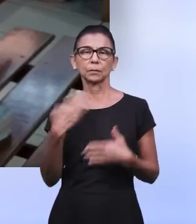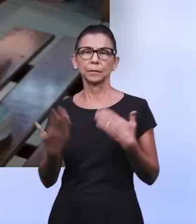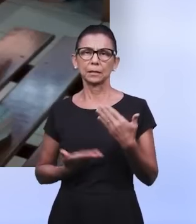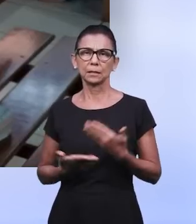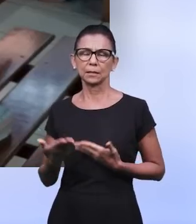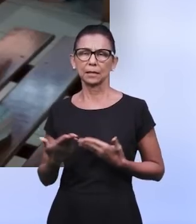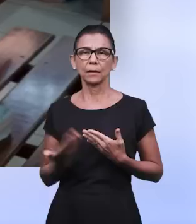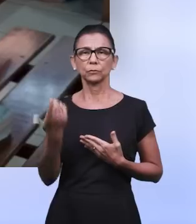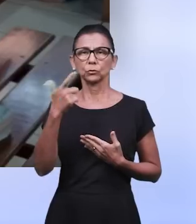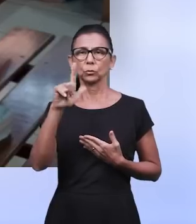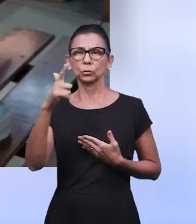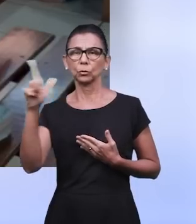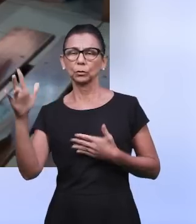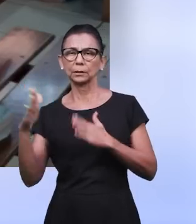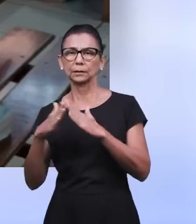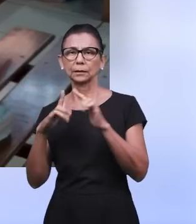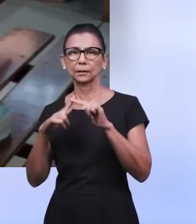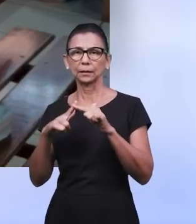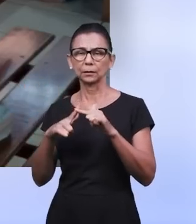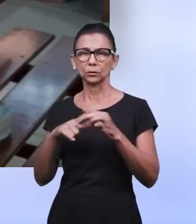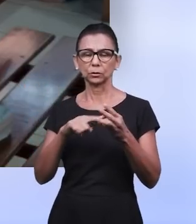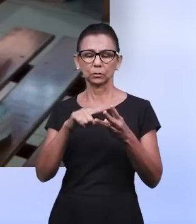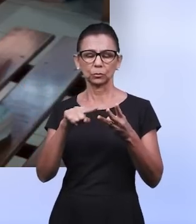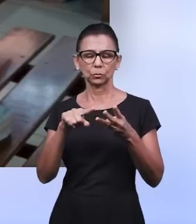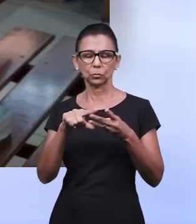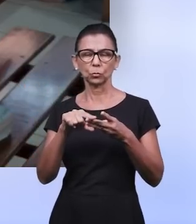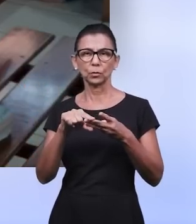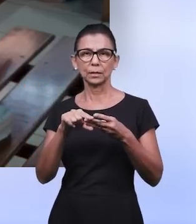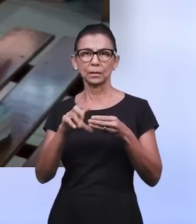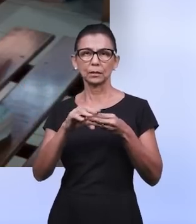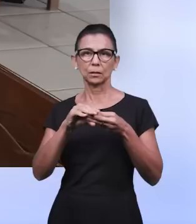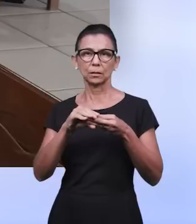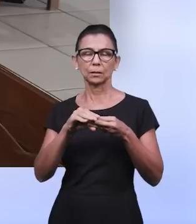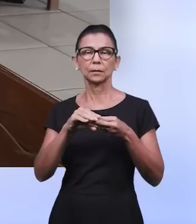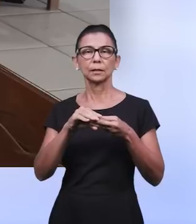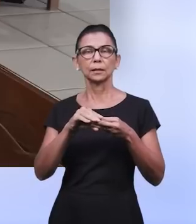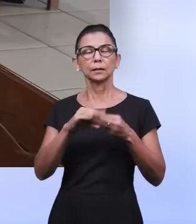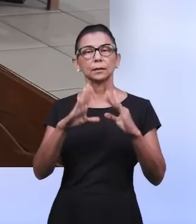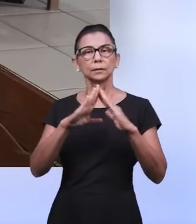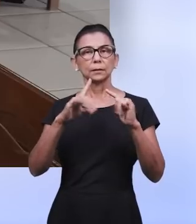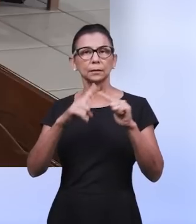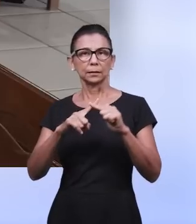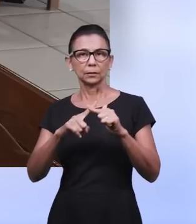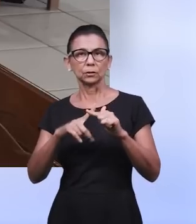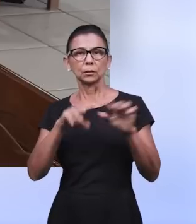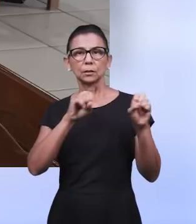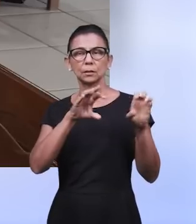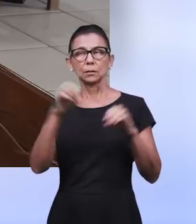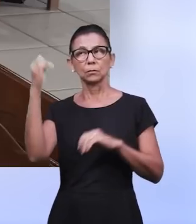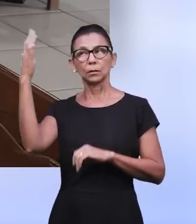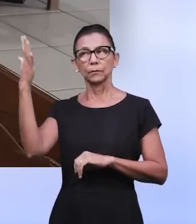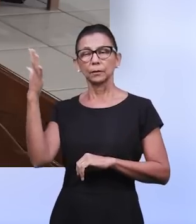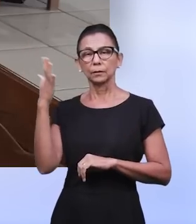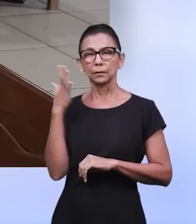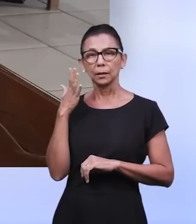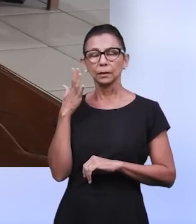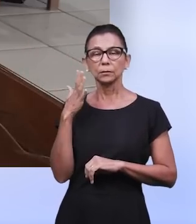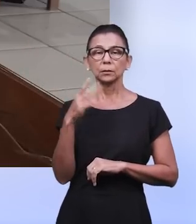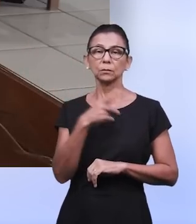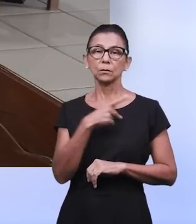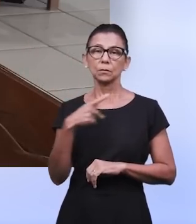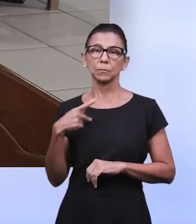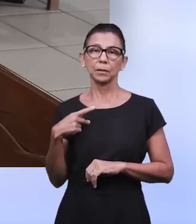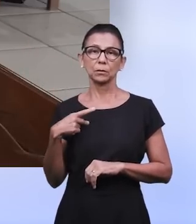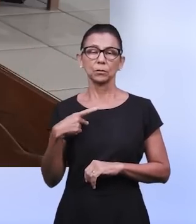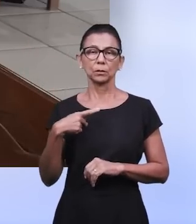estavam os servos da ICM Parque Jair e Parque Vitória. Cerca de 110 irmãos receberam um ensino revelado pelo Senhor, ministrado